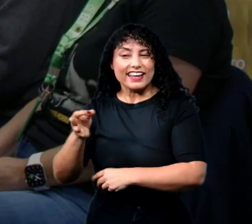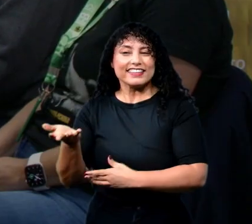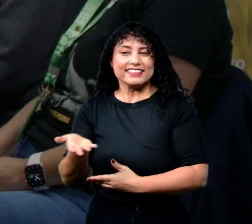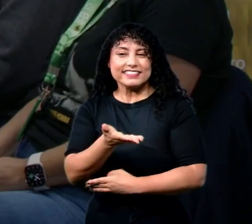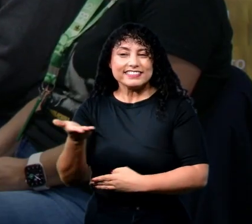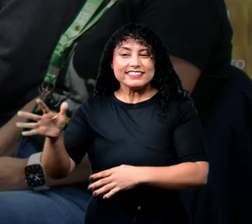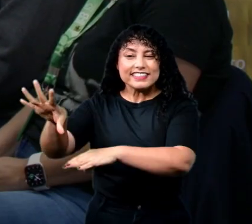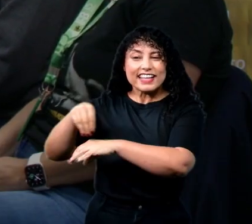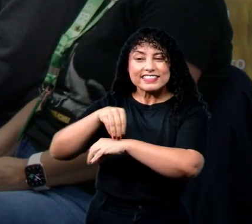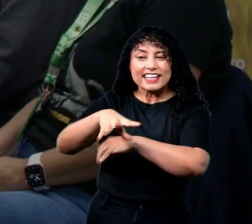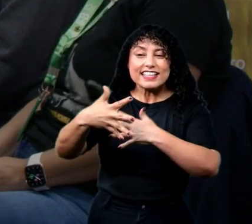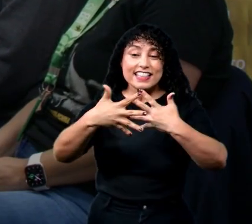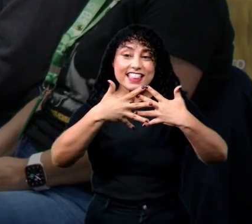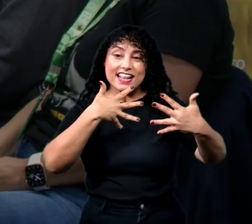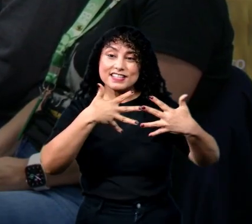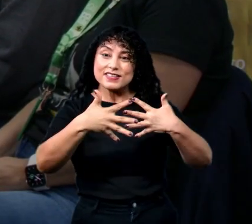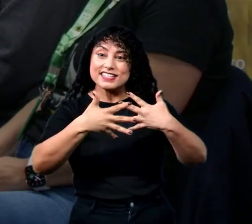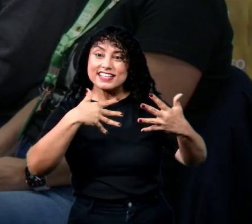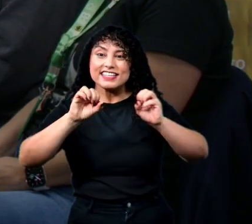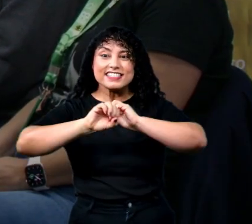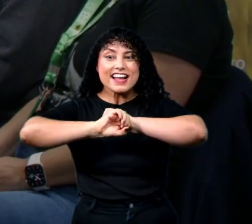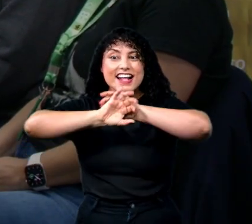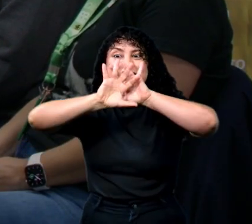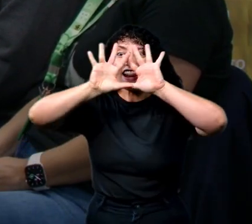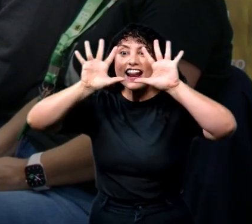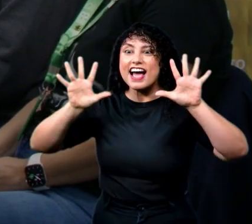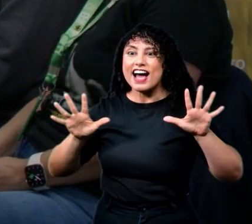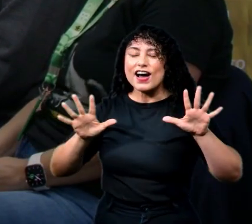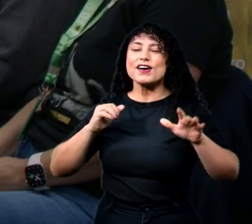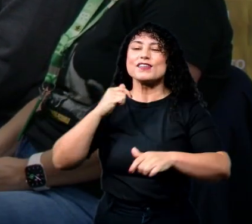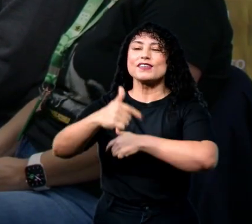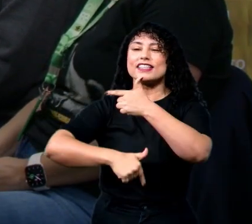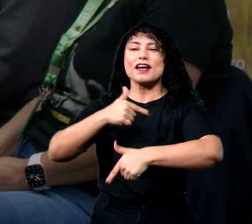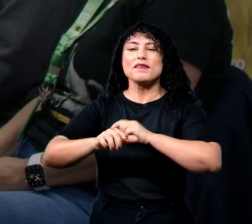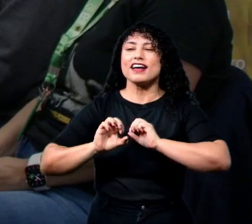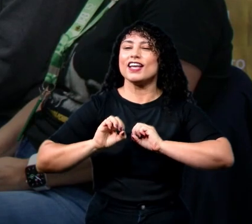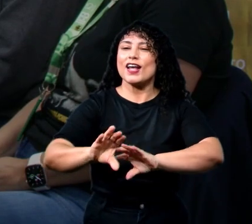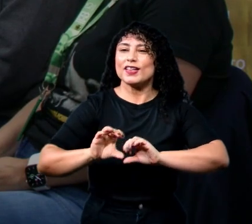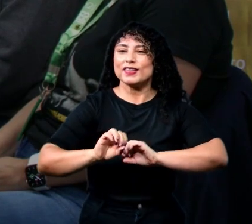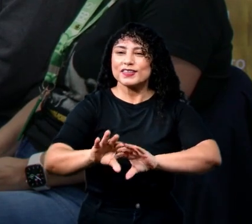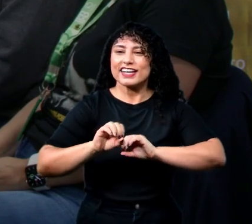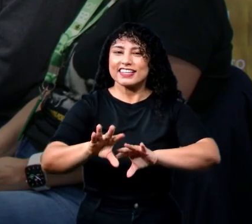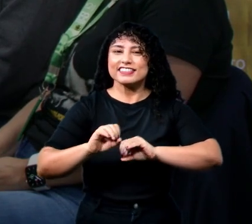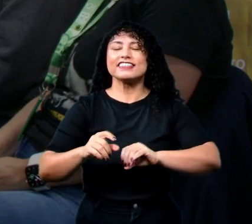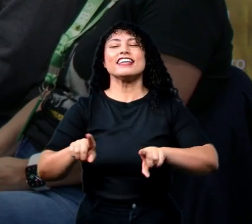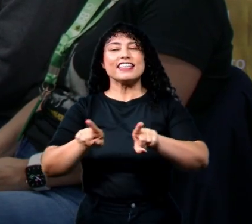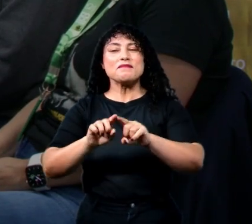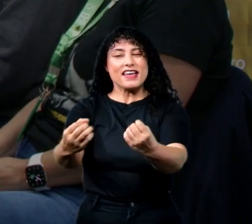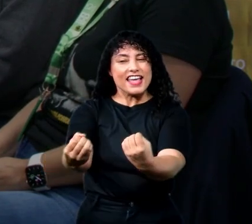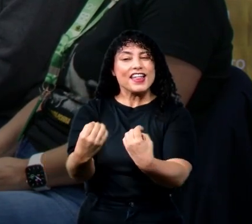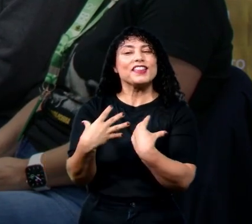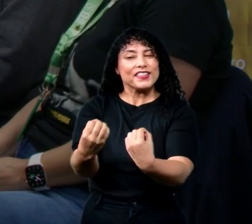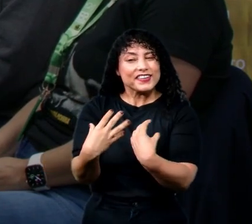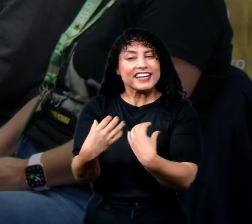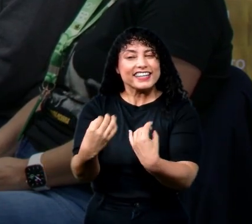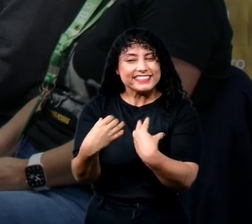de trazer transparência, esclarecimento, um trabalho educativo e autoeducativo, né?